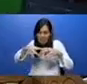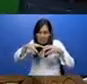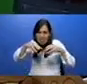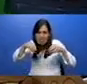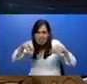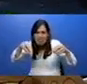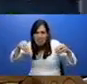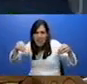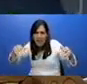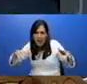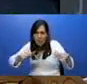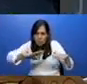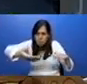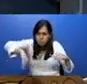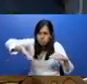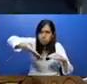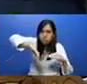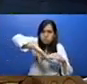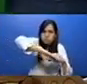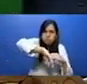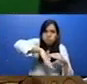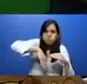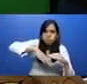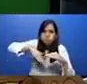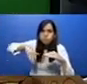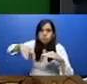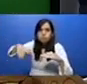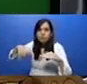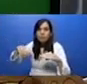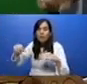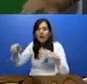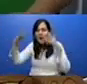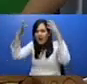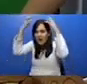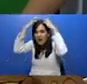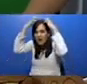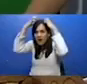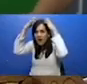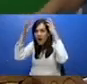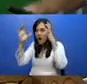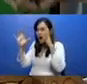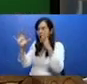a foto é de um crânio, tá? De um dinossauro enterrado.